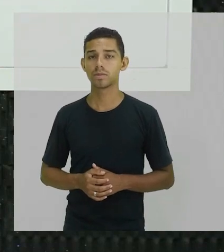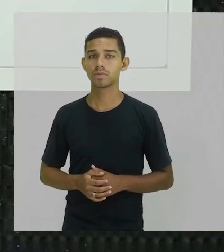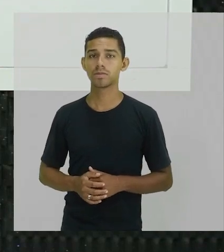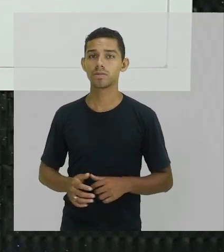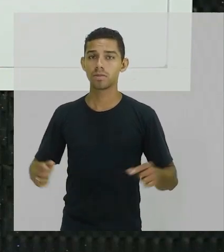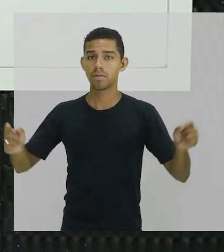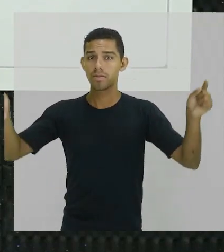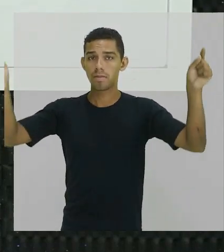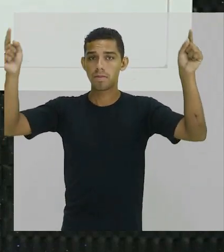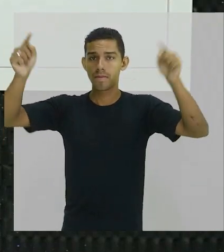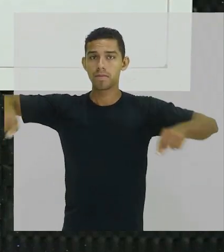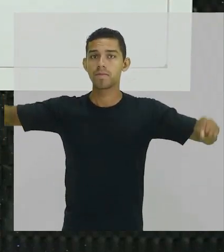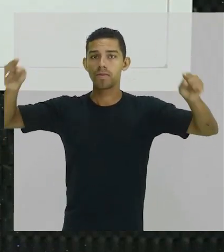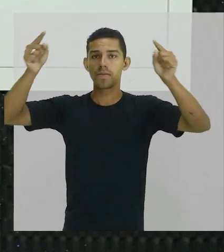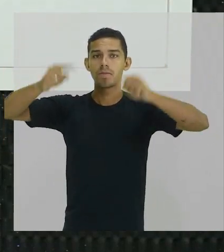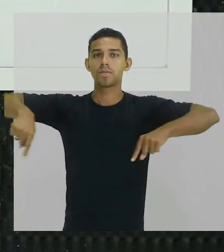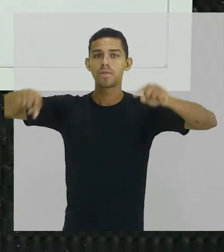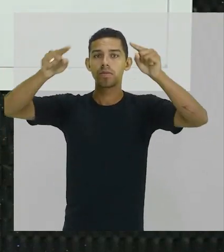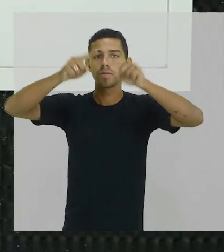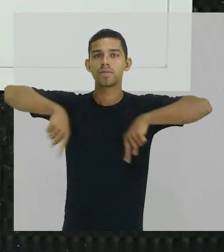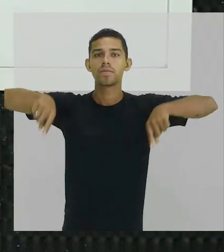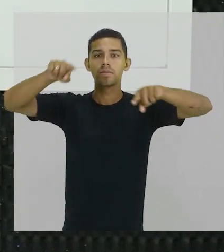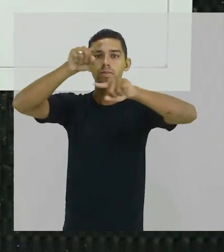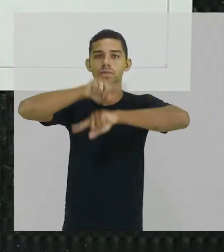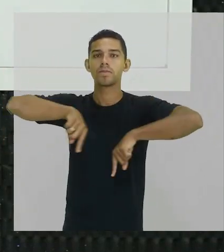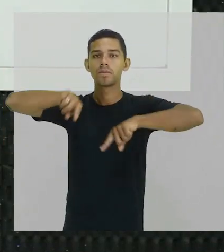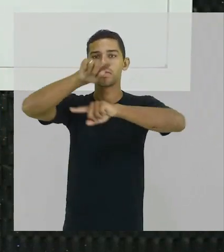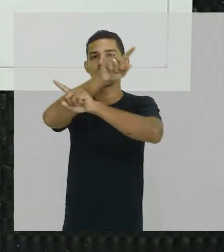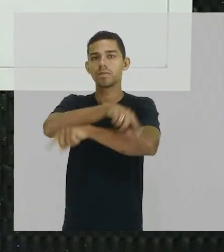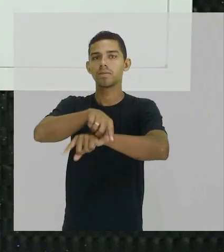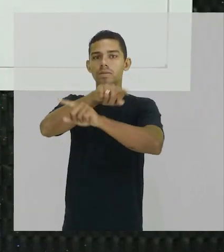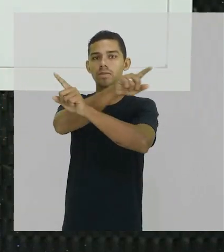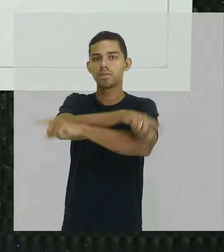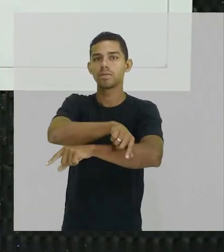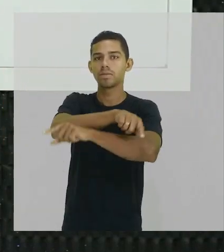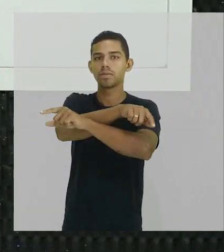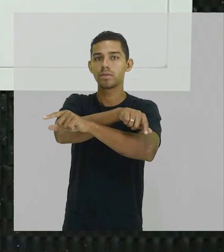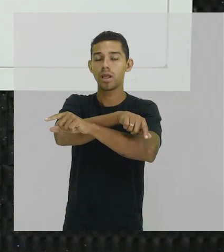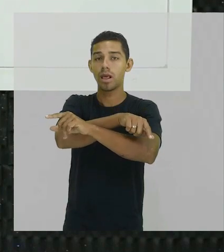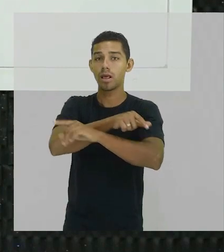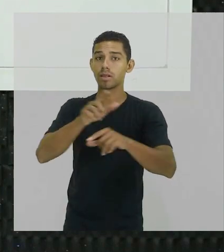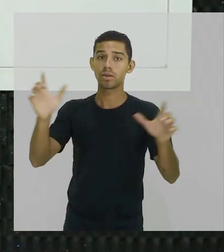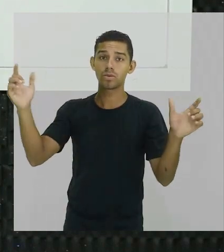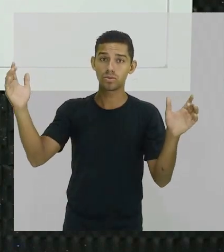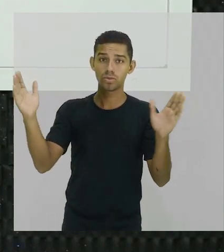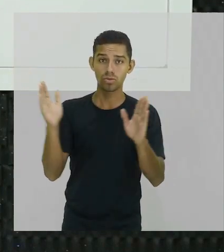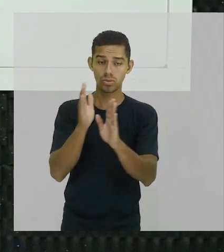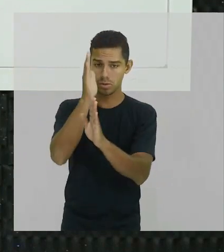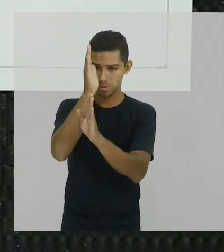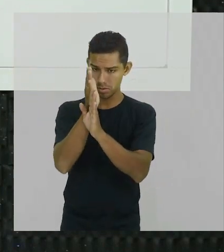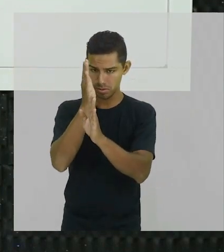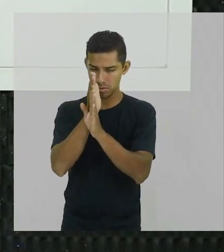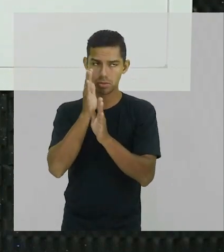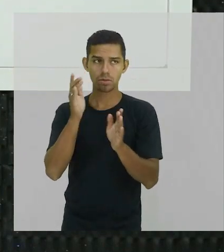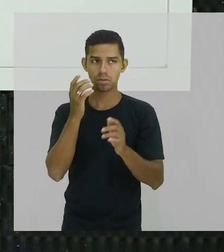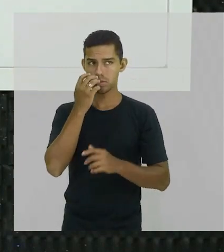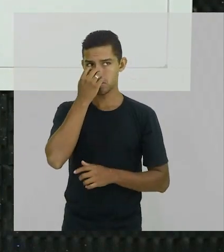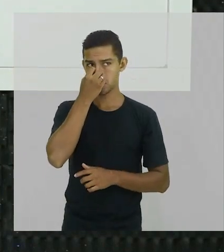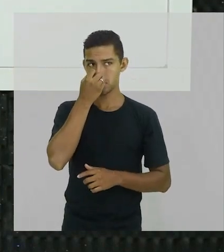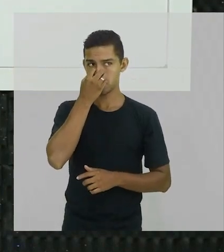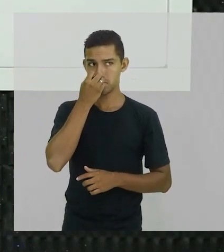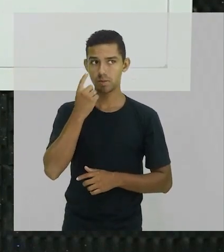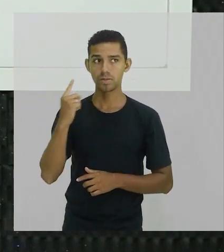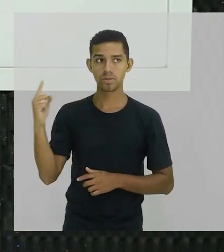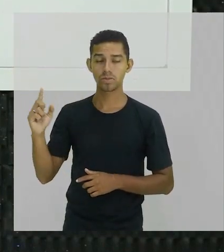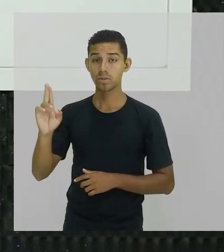em azul, certo? Então, esses pontinhos aqui, ó, em que eles se tocam, certo? São os